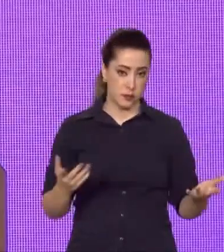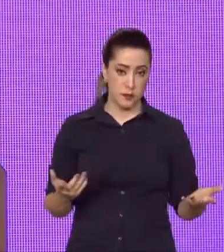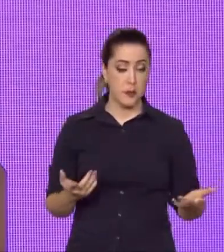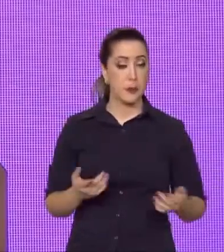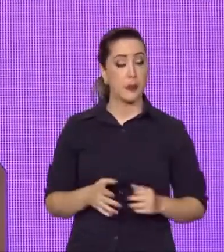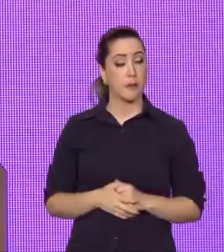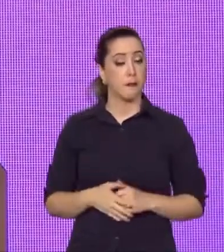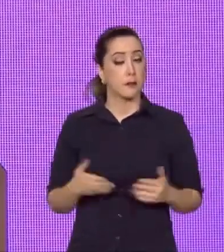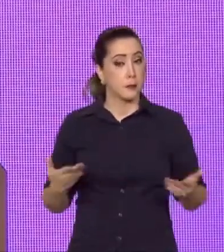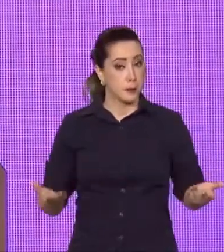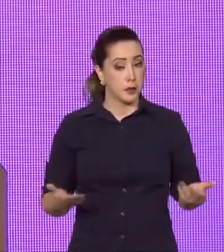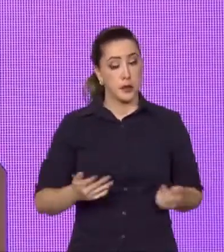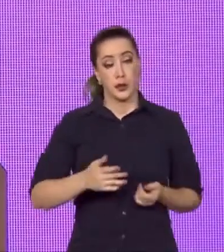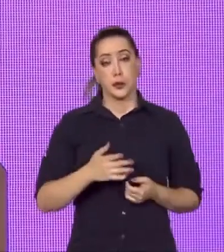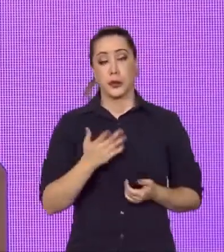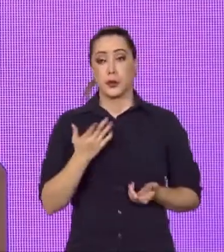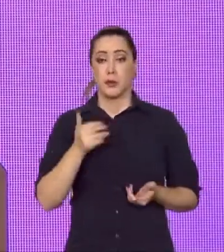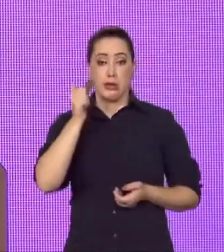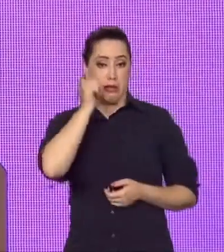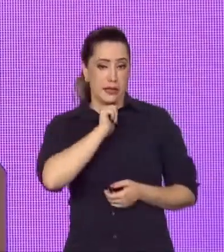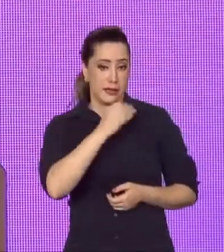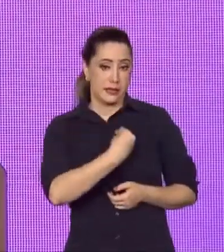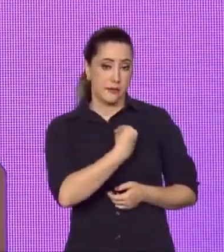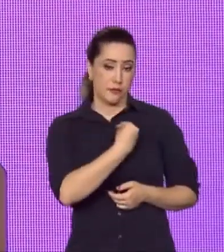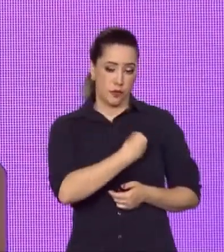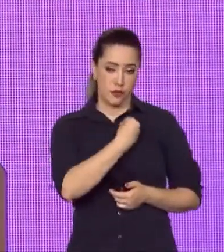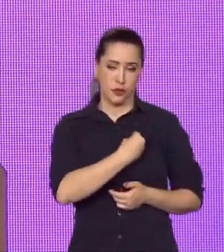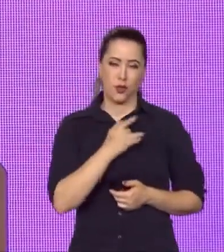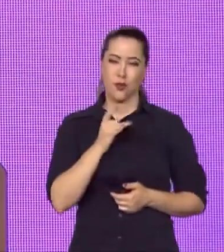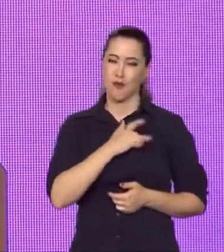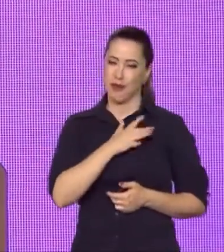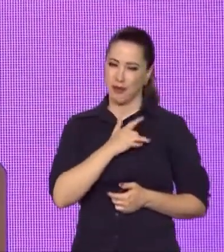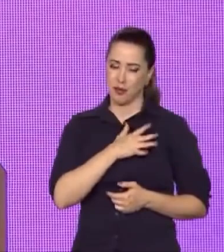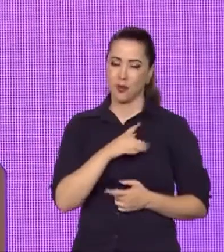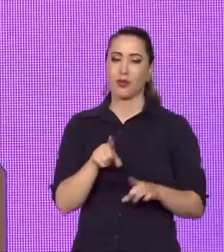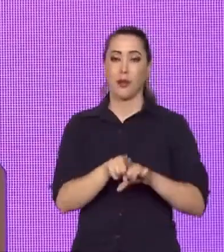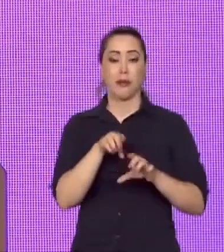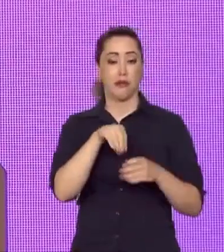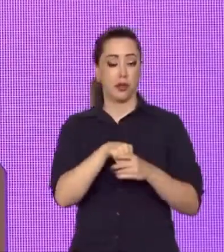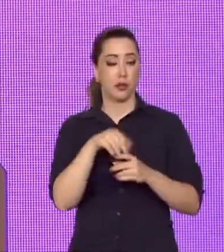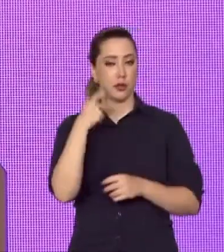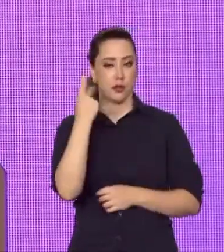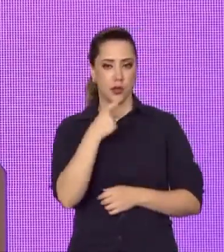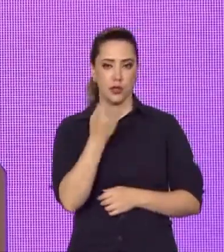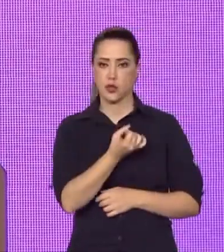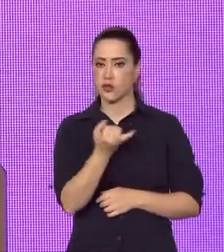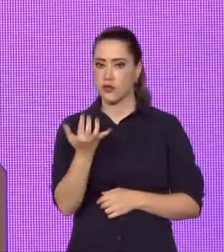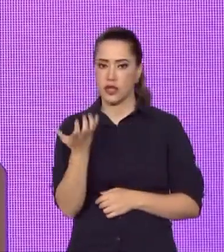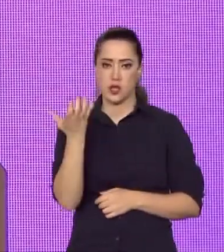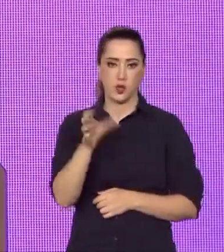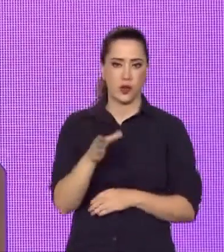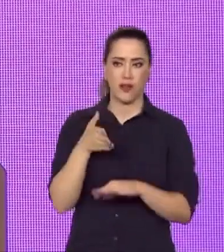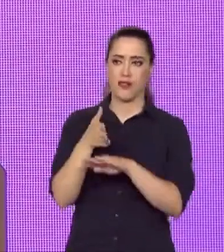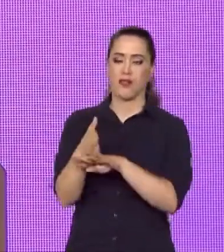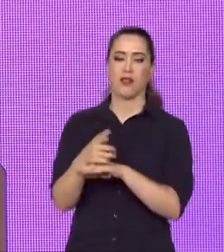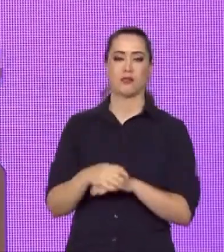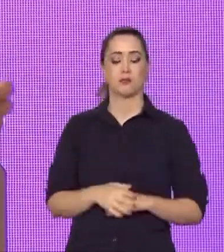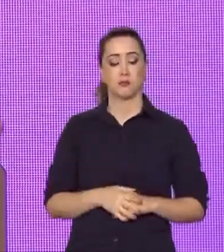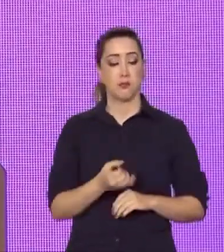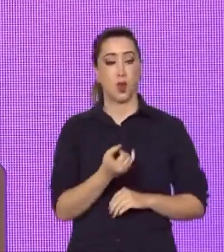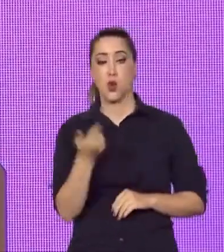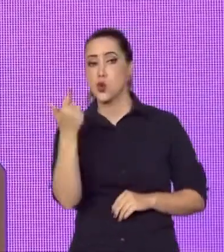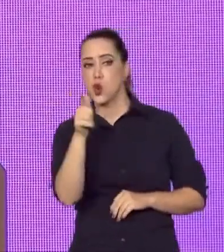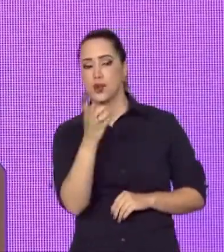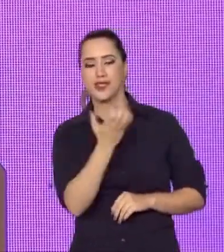Mulheres vivem em constante medo e na política não é diferente. Muitas não querem mais entrar nesse mundo e muitas